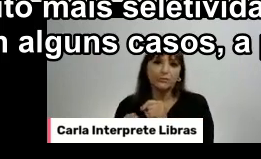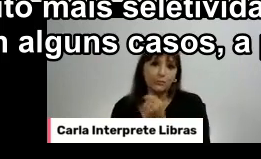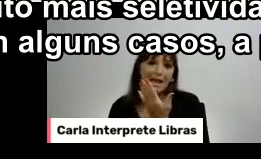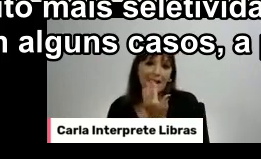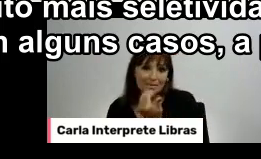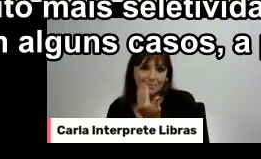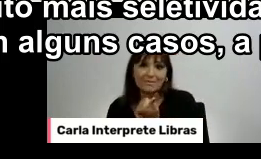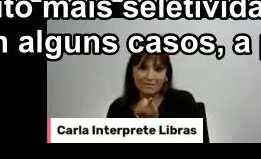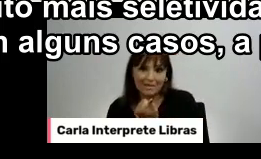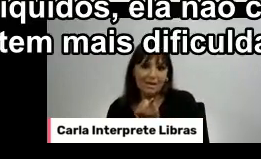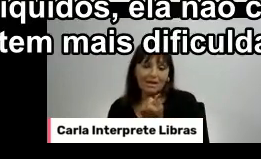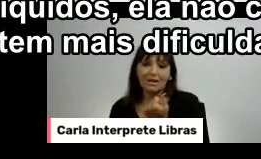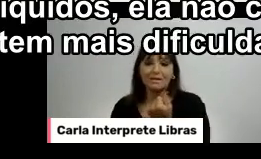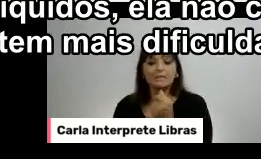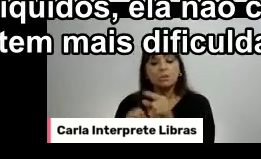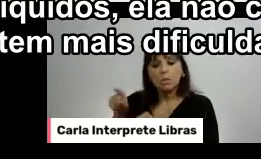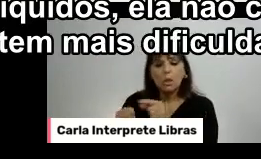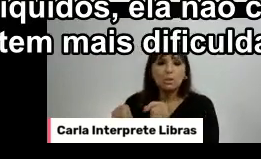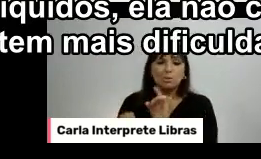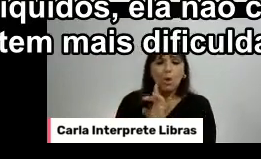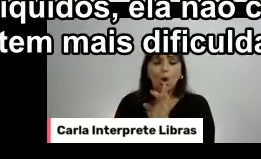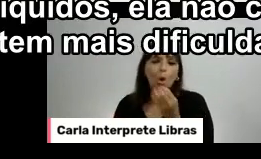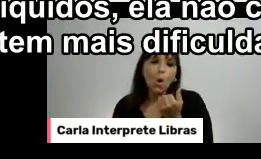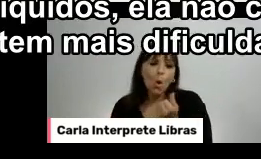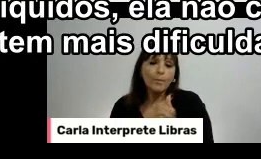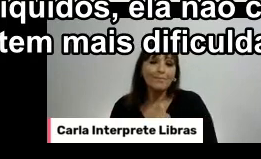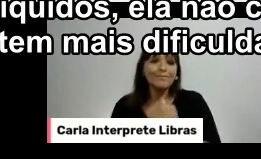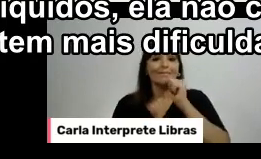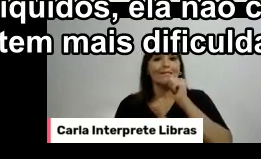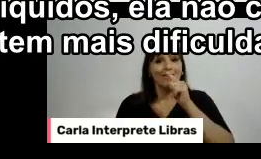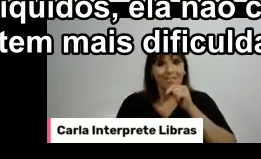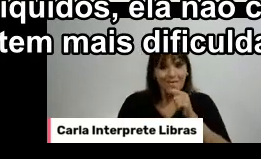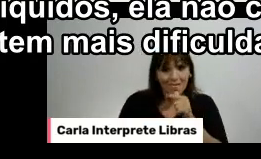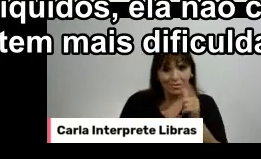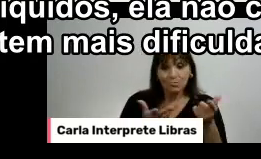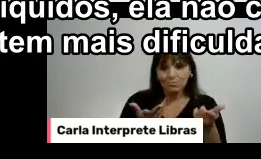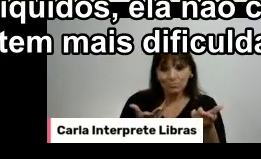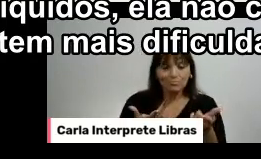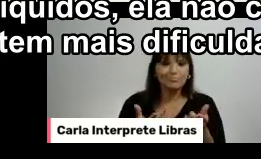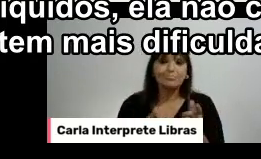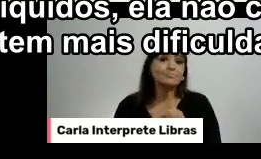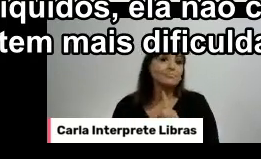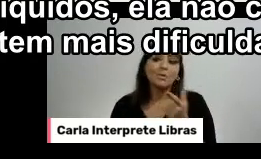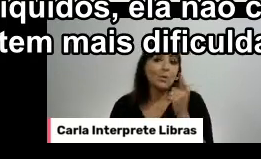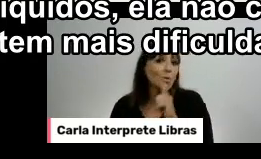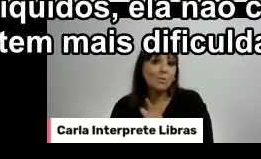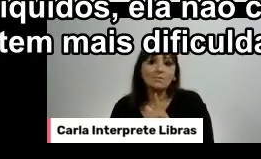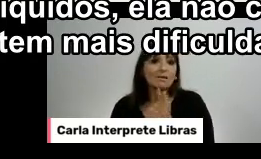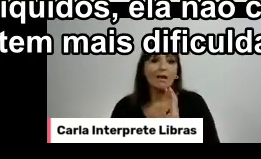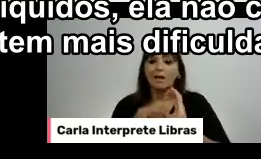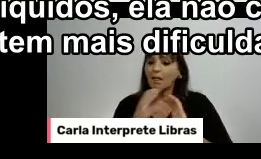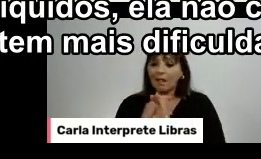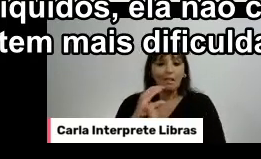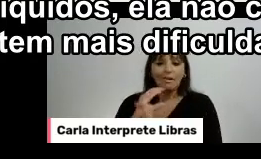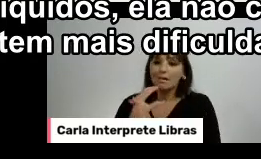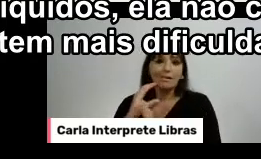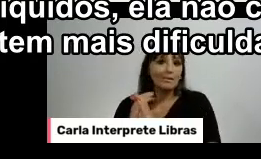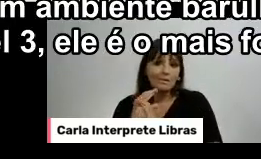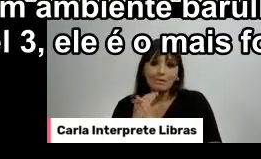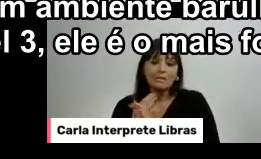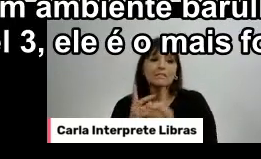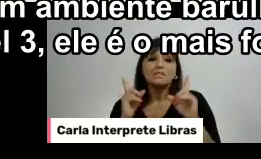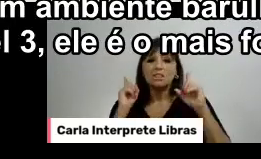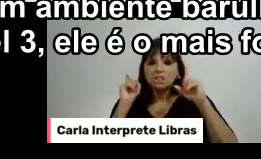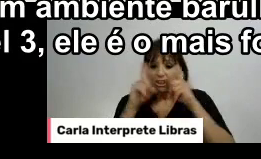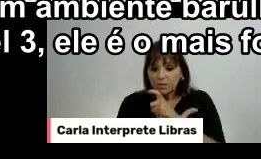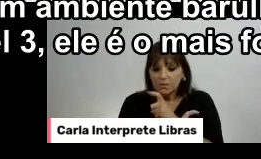casos, a pessoa só se alimenta de líquidos, ela não consegue se comunicar, ela tem mais dificuldades de permanecer